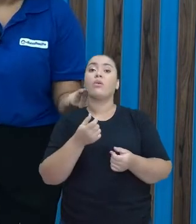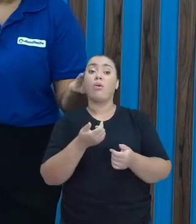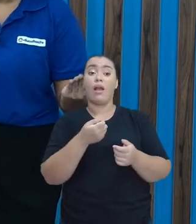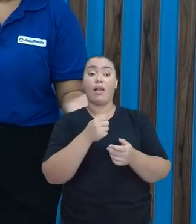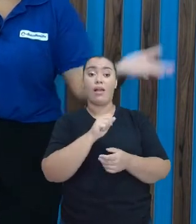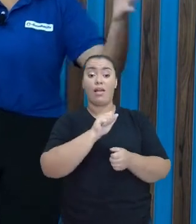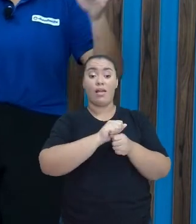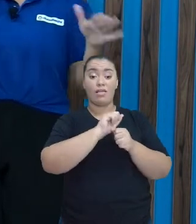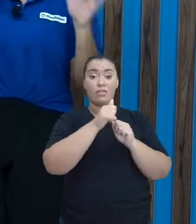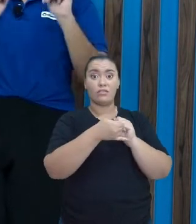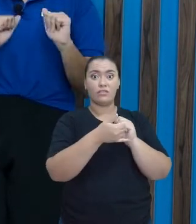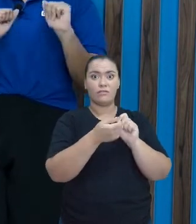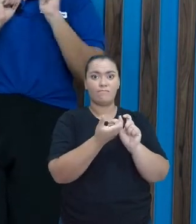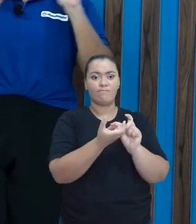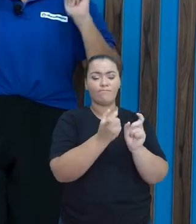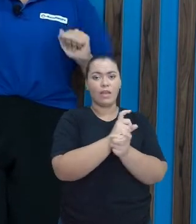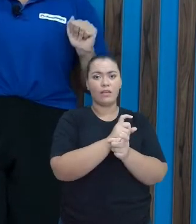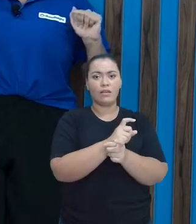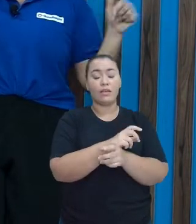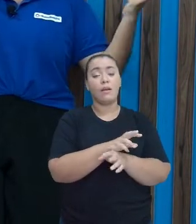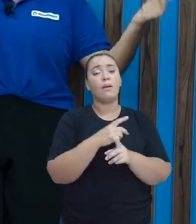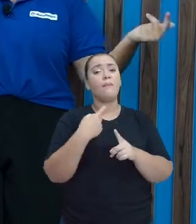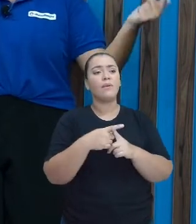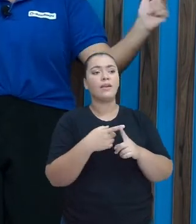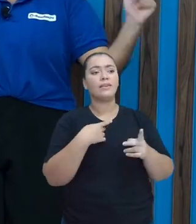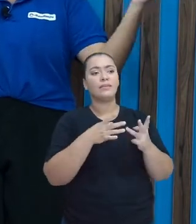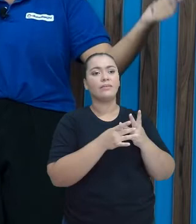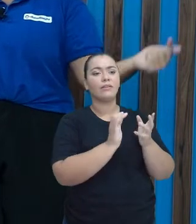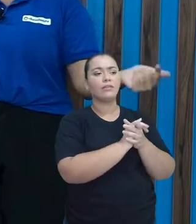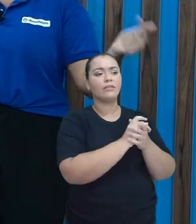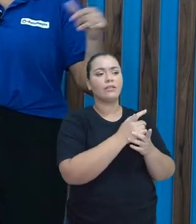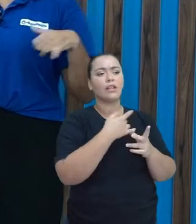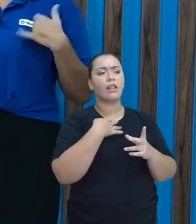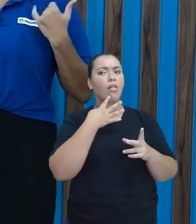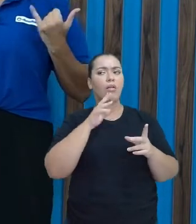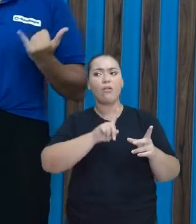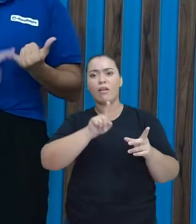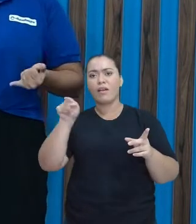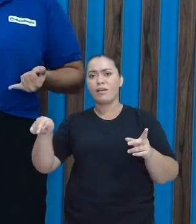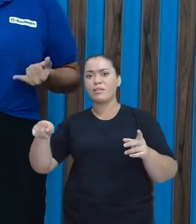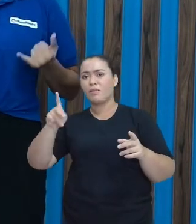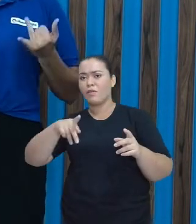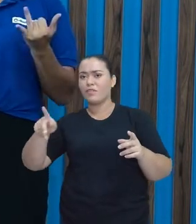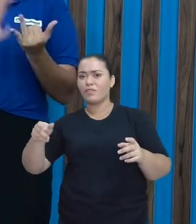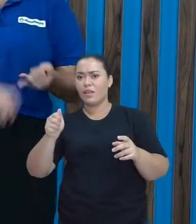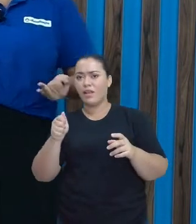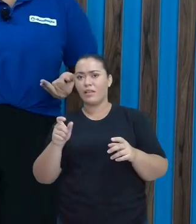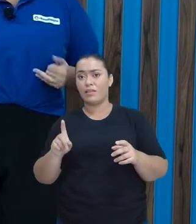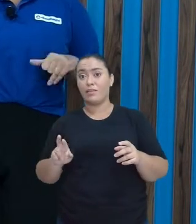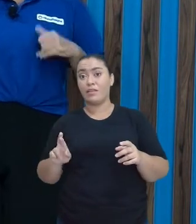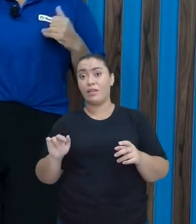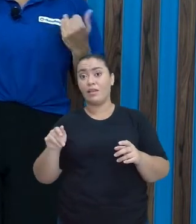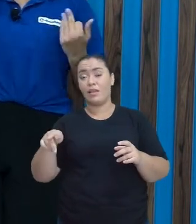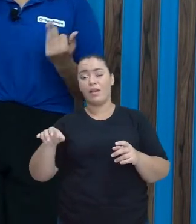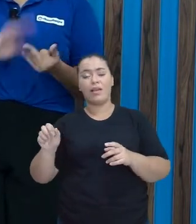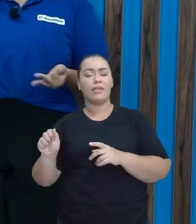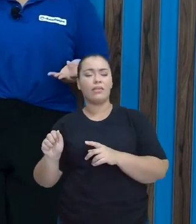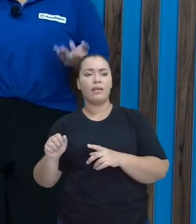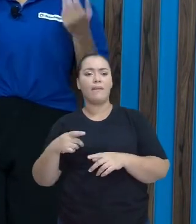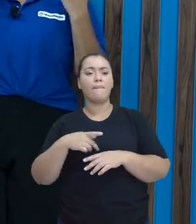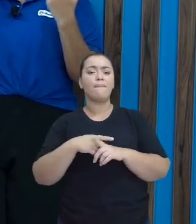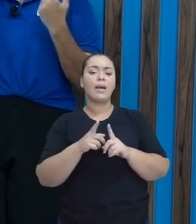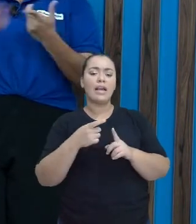ela. Então, se meu marido não conhece, mas me escuta falando que ela é péssima, faz muito barulho,